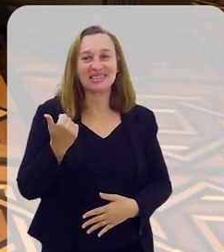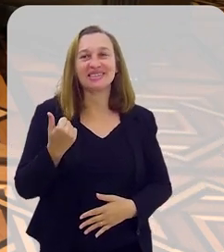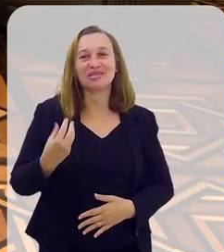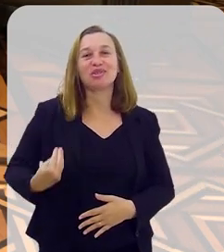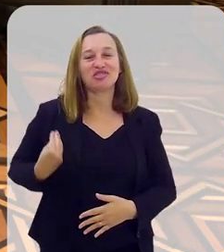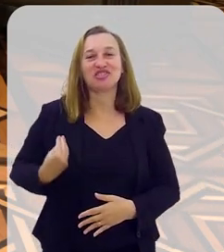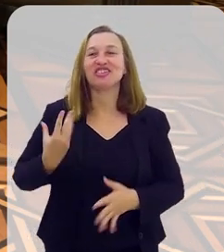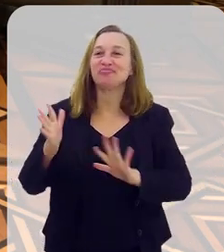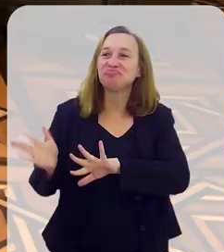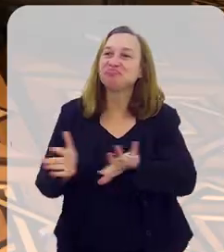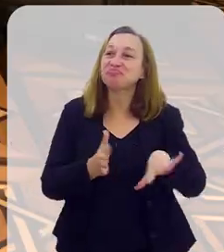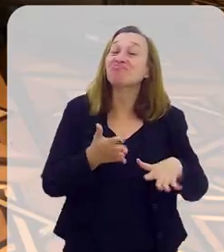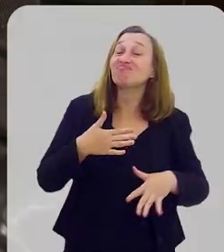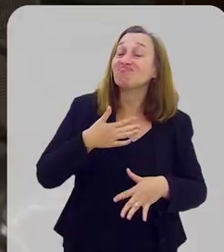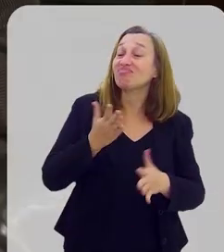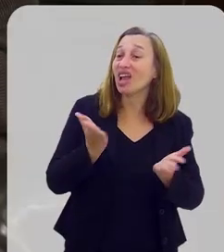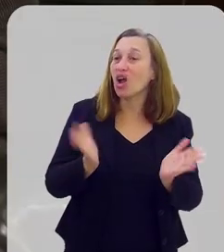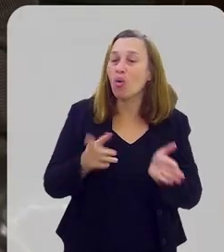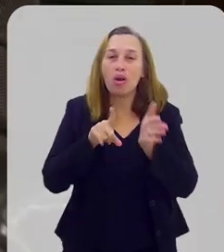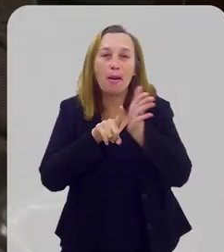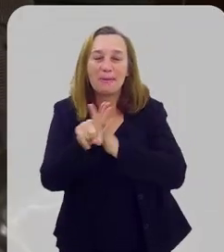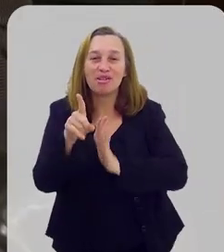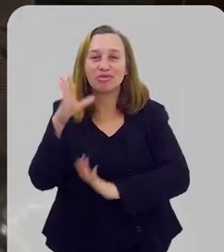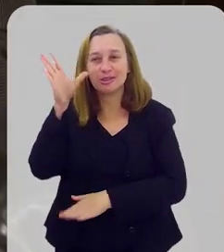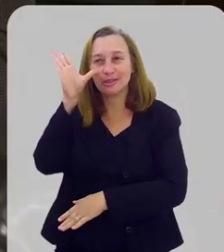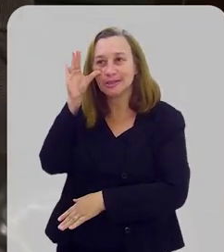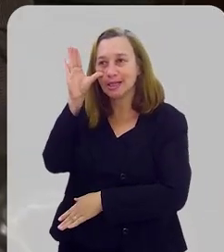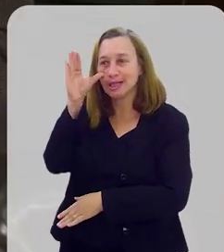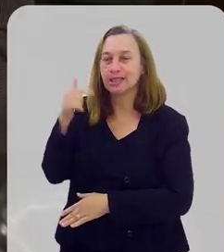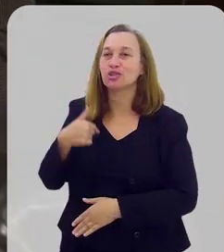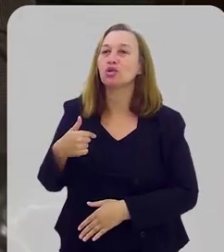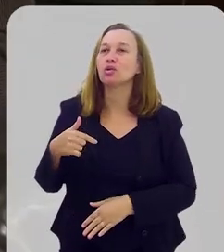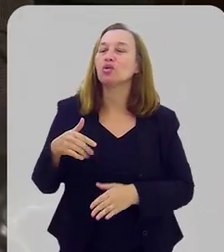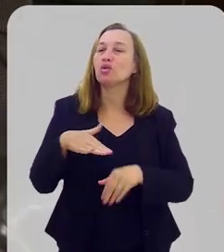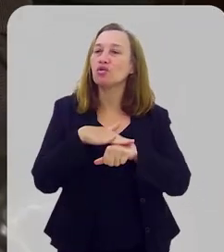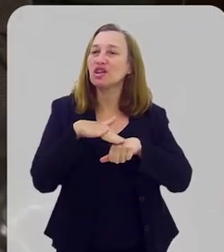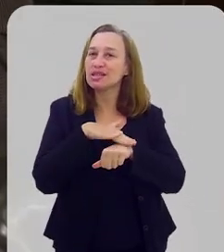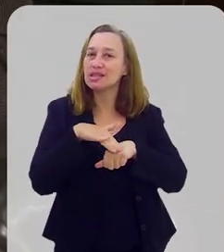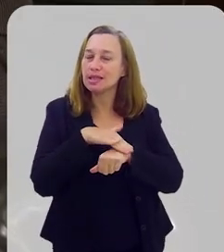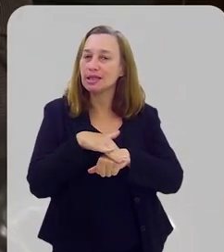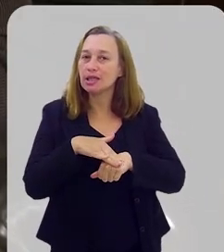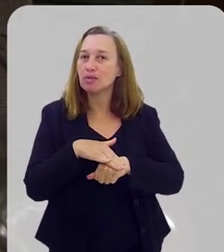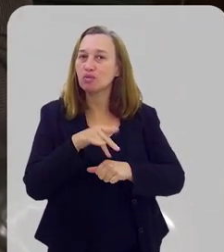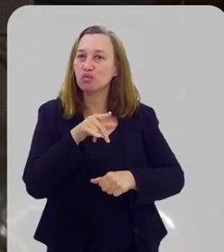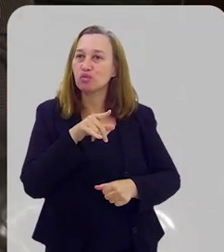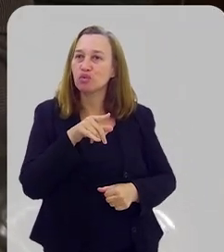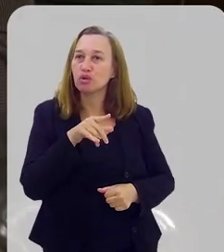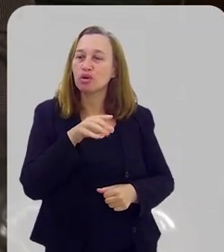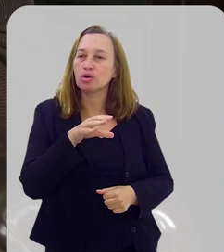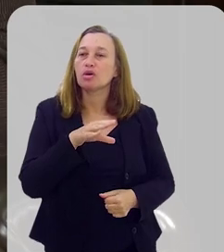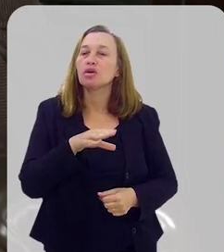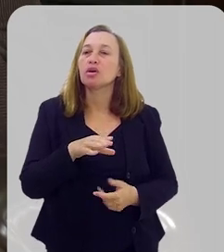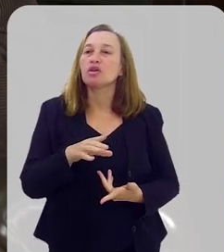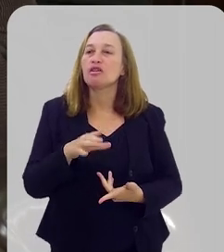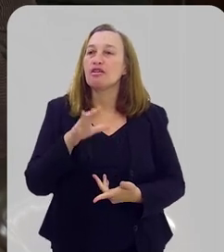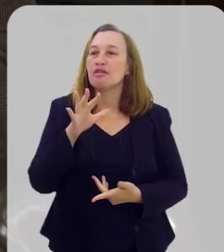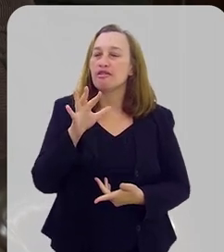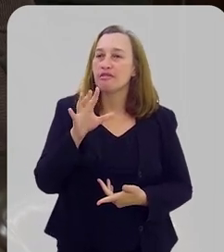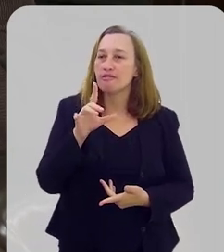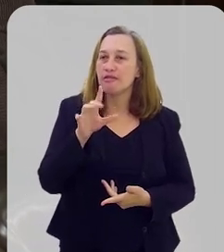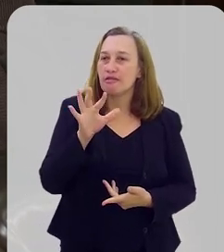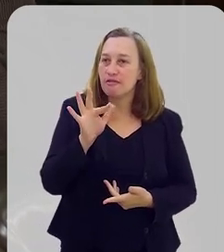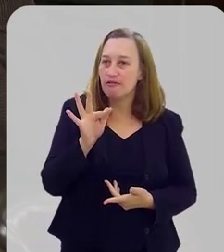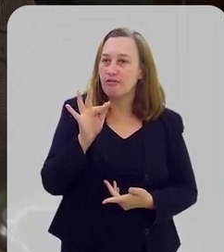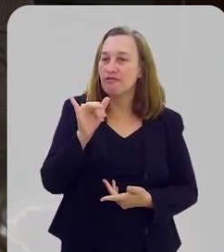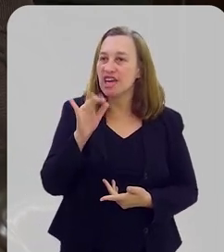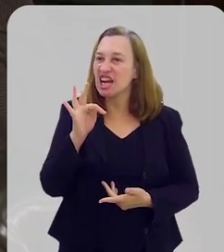sabe viver né agora eu quero te fazer uma pergunta aqui muito interessante deixa eu t aqui com picosito deixa eu te fazer uma pergunta eh Felipe ainda existe